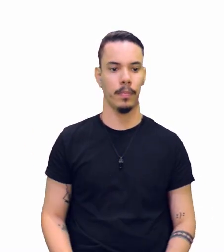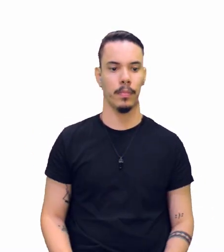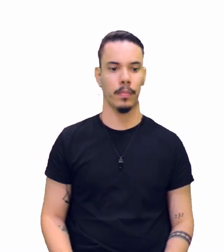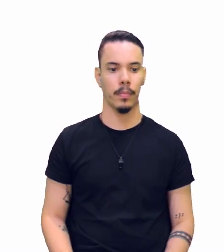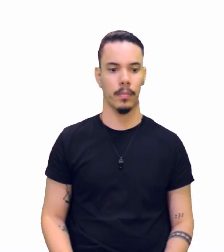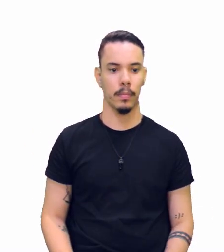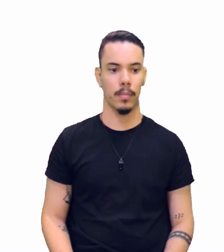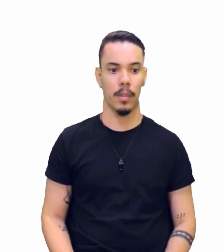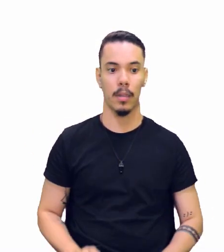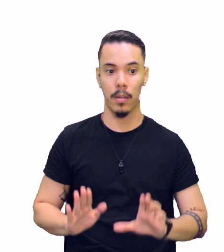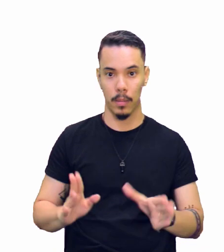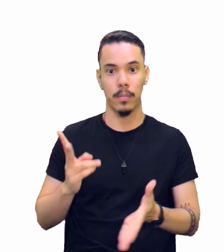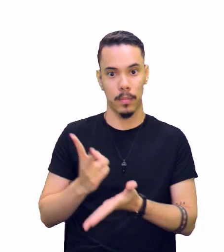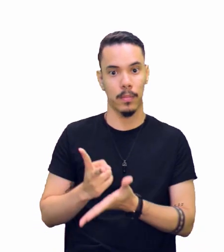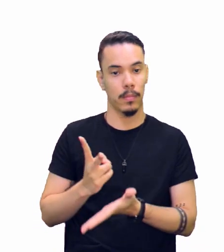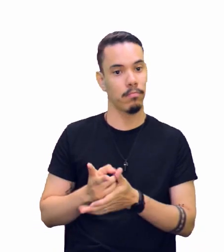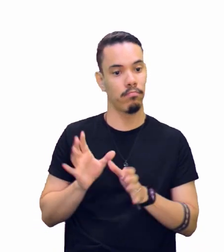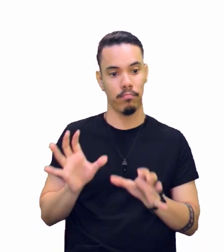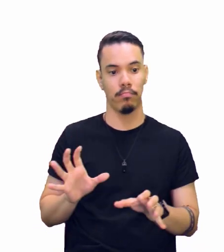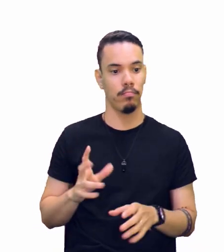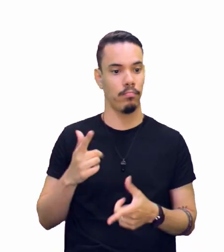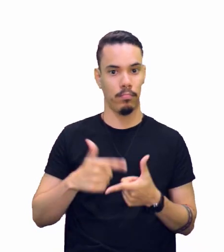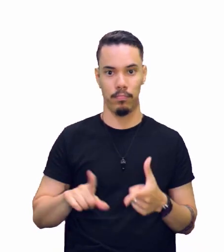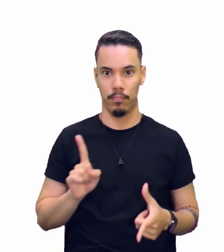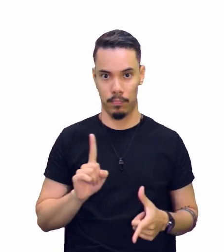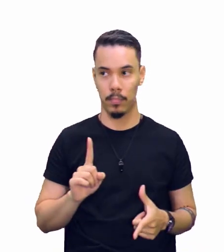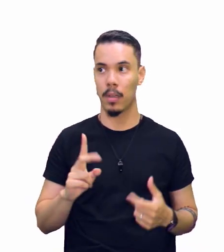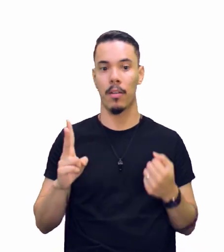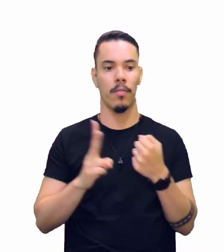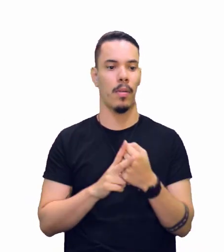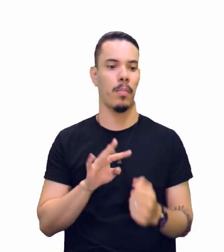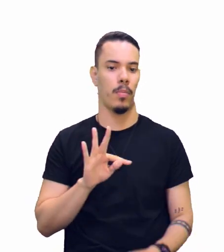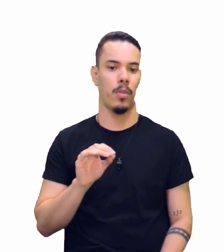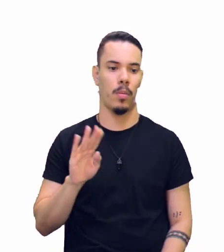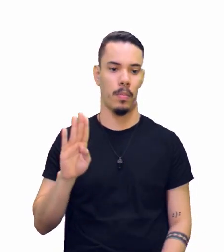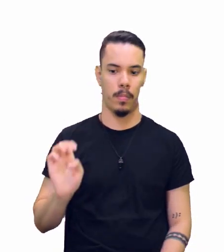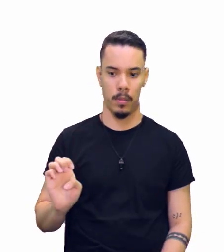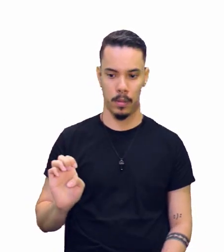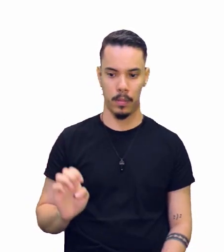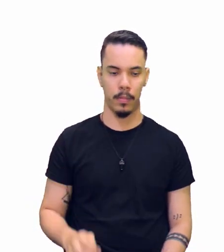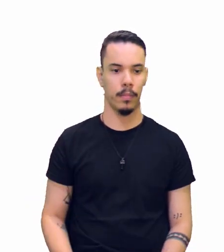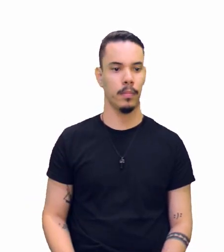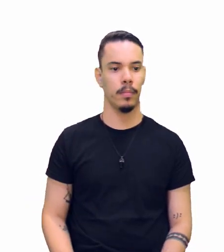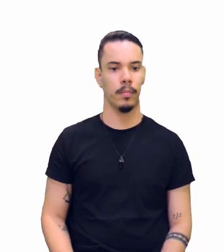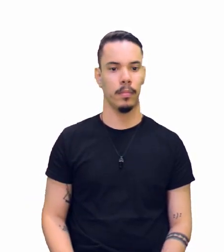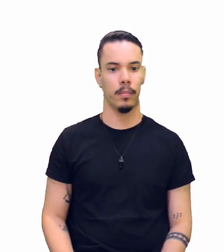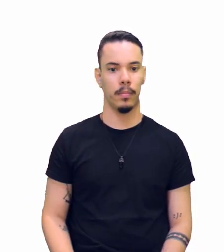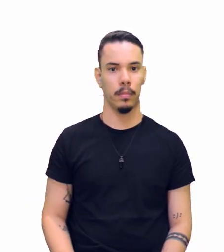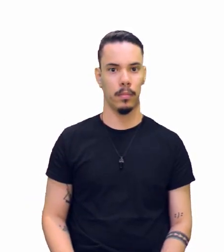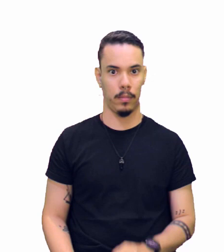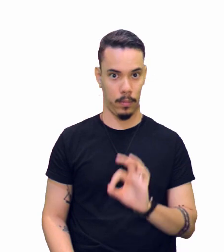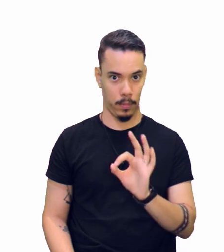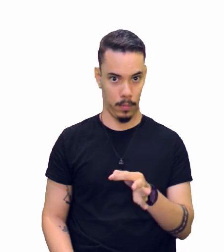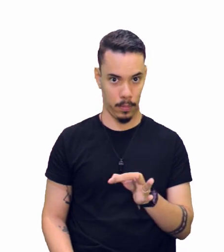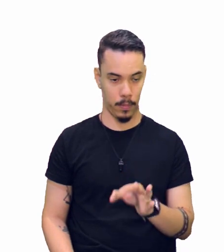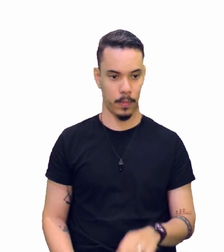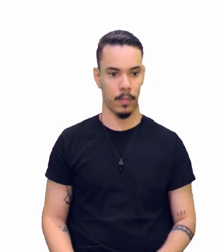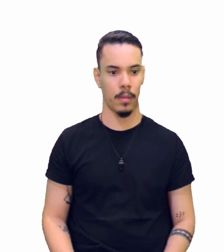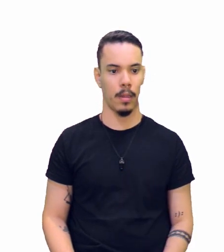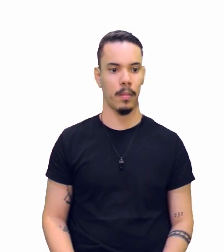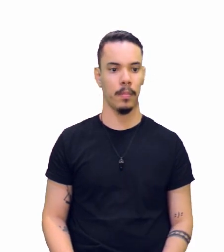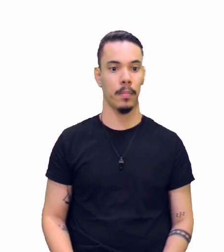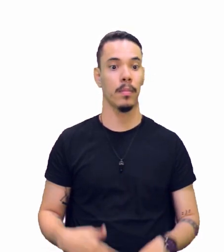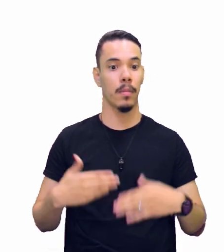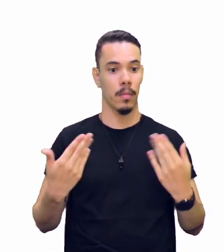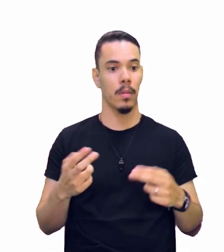caso, então ele vai lá da mesma forma. E aí eu tenho aqui o verbo to be, e eu tenho o sujeito eu. Então o verbo to be, ele